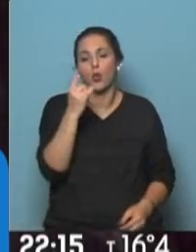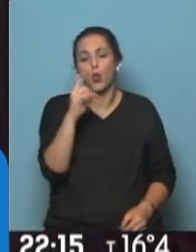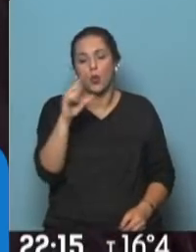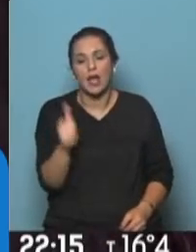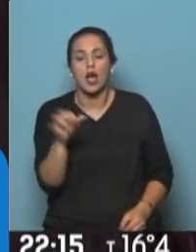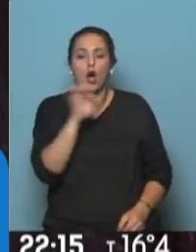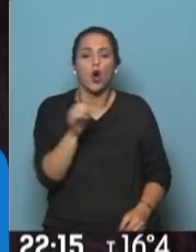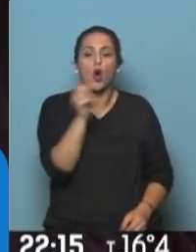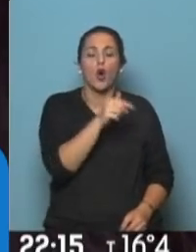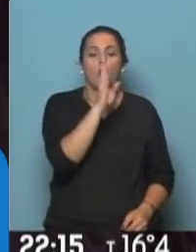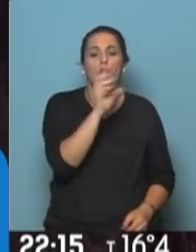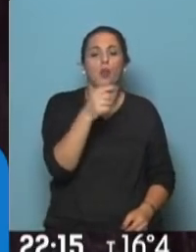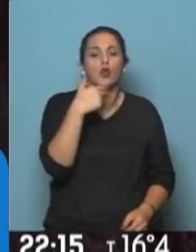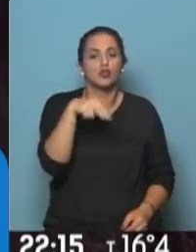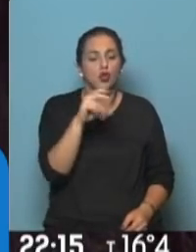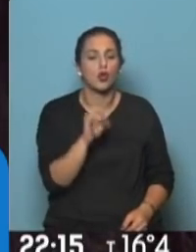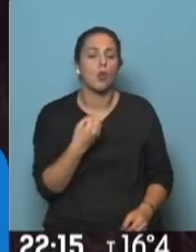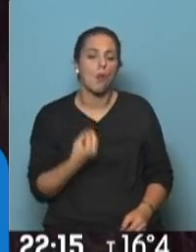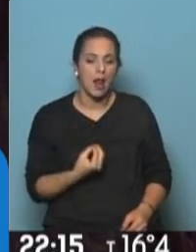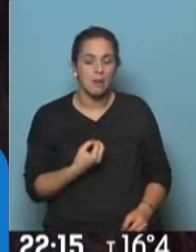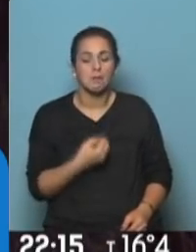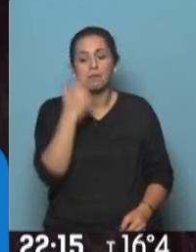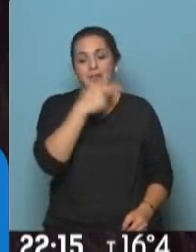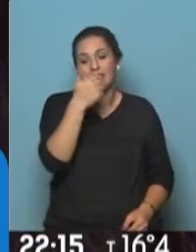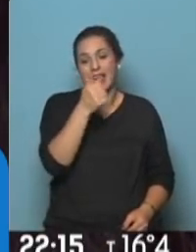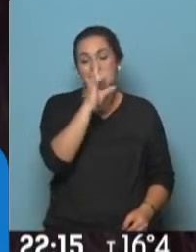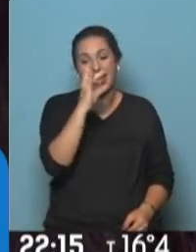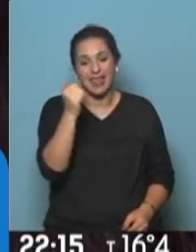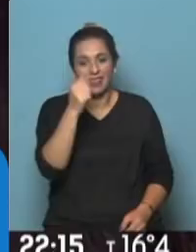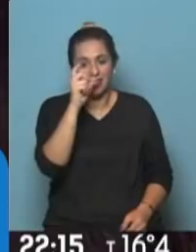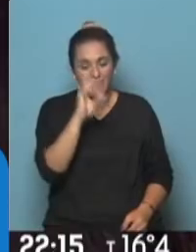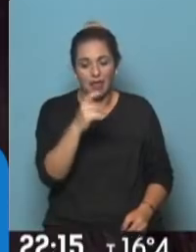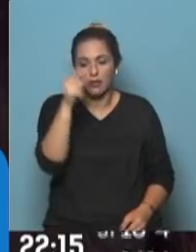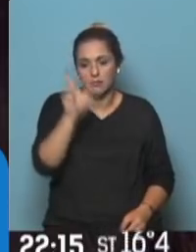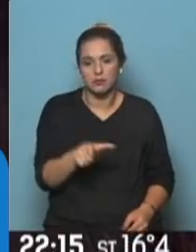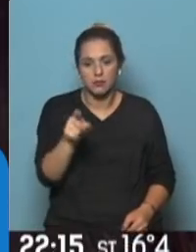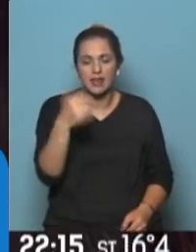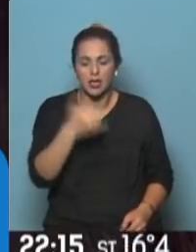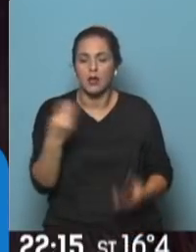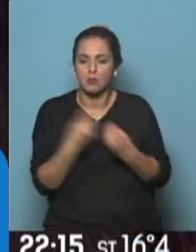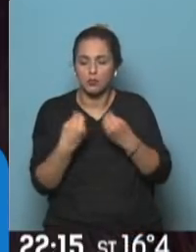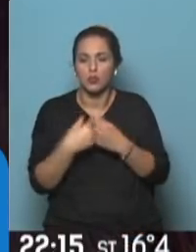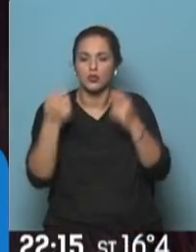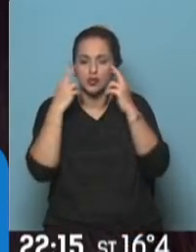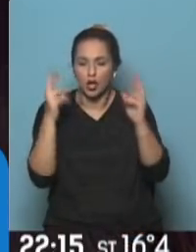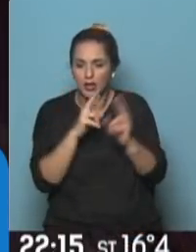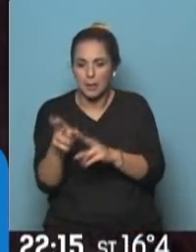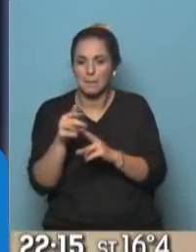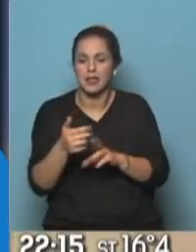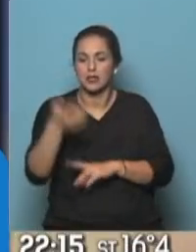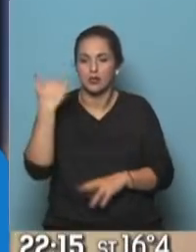un bolsonarista. Haddad é um tipo que tem muito respeito, complementando apenas o que vos decís, isso,